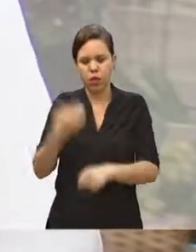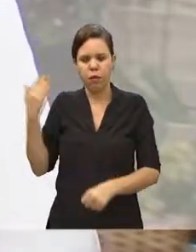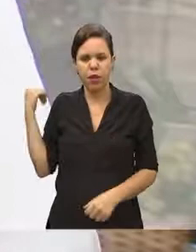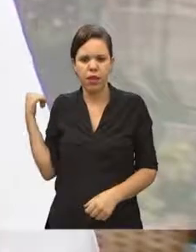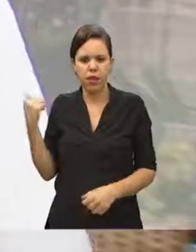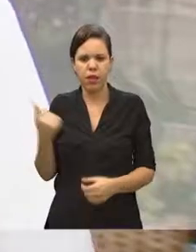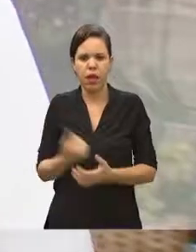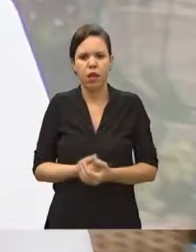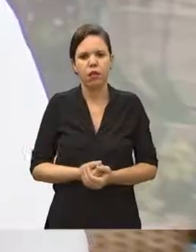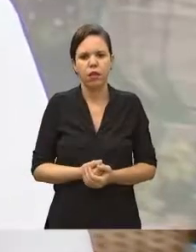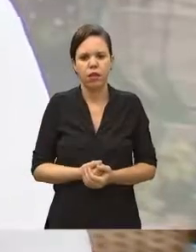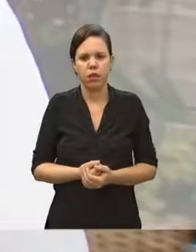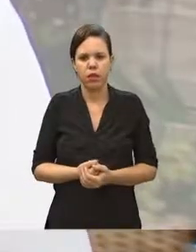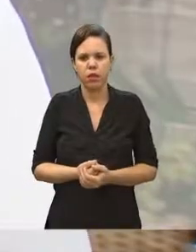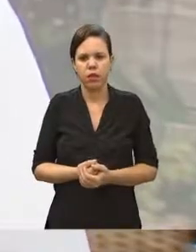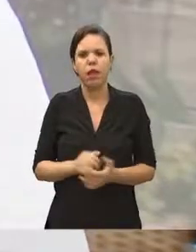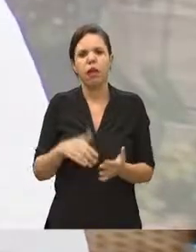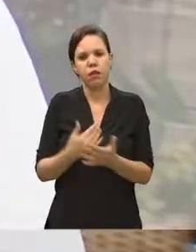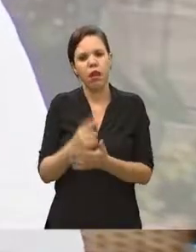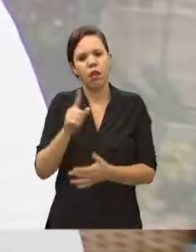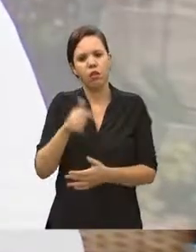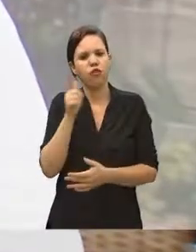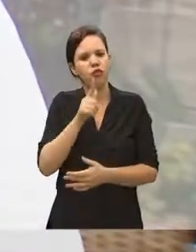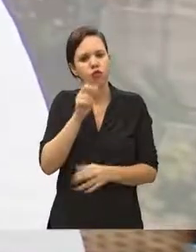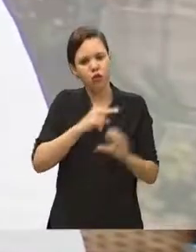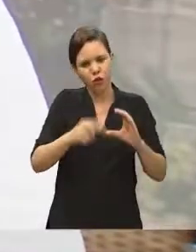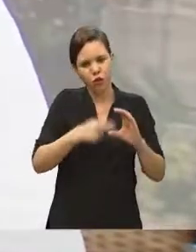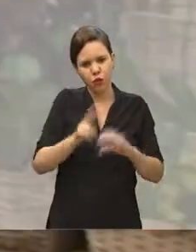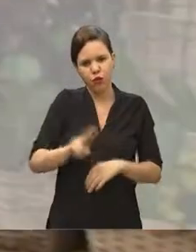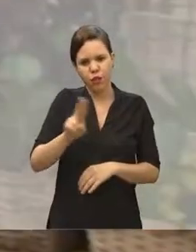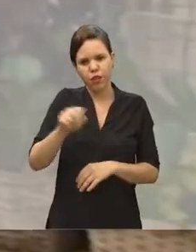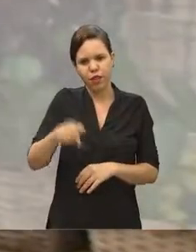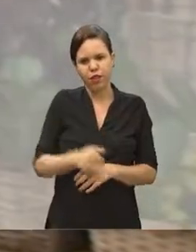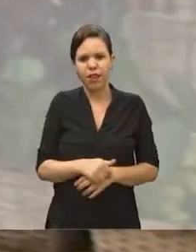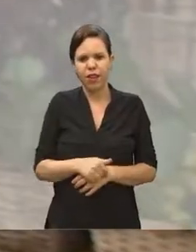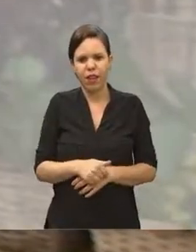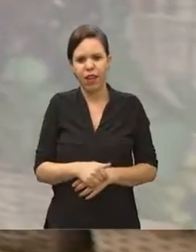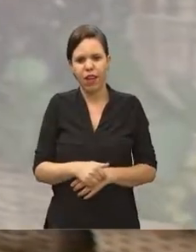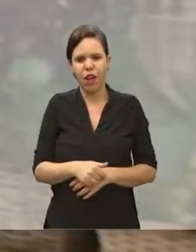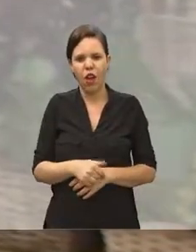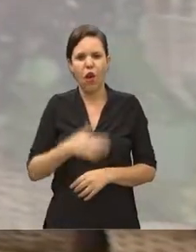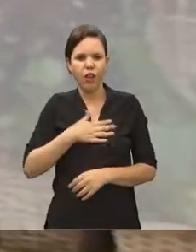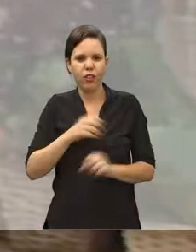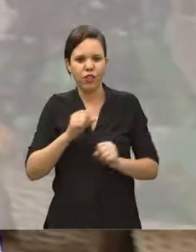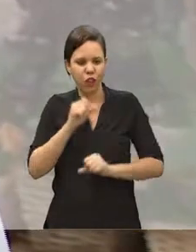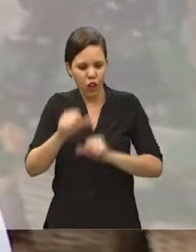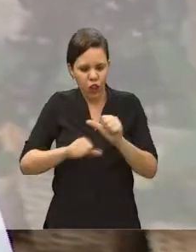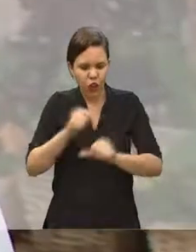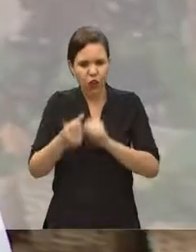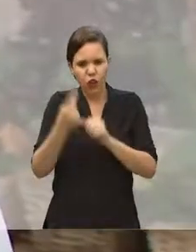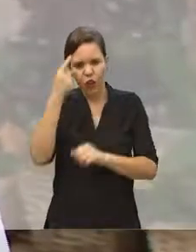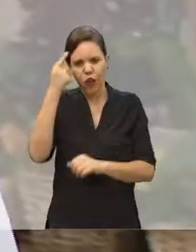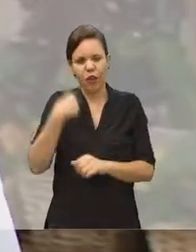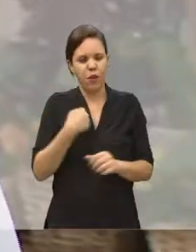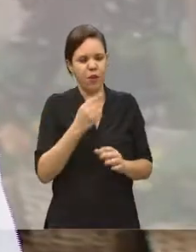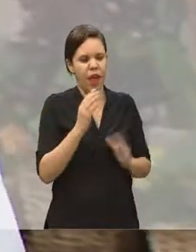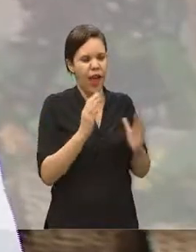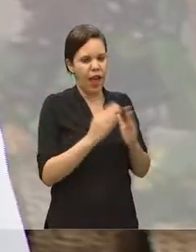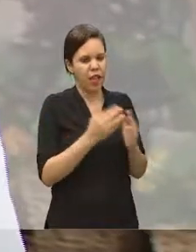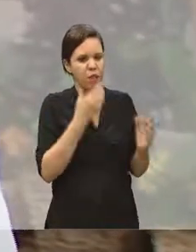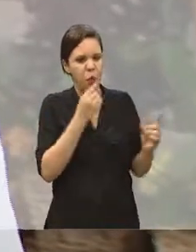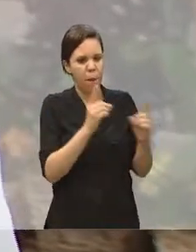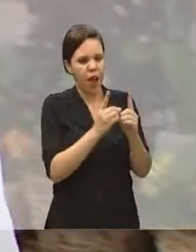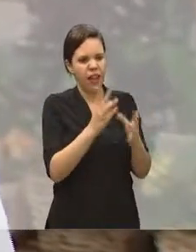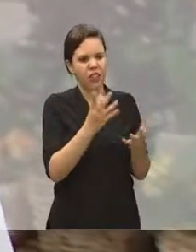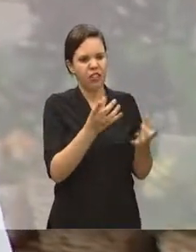um batente. Então até isso a gente conseguiu reutilizar aqui. Eu sou uma pessoa que eu reinvento tudo, é uma briga na minha casa porque meu marido quer jogar